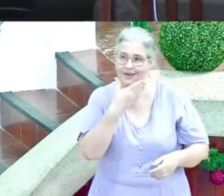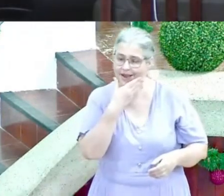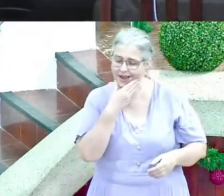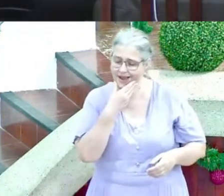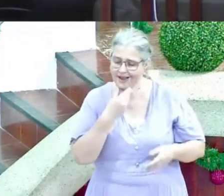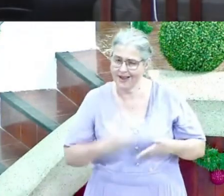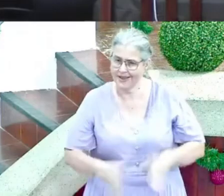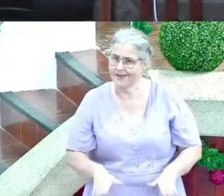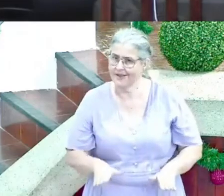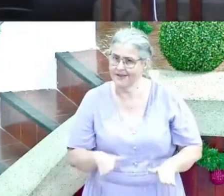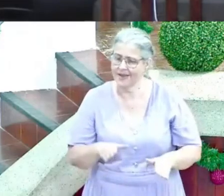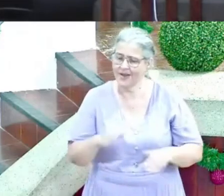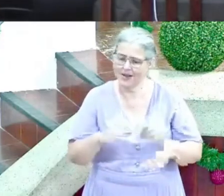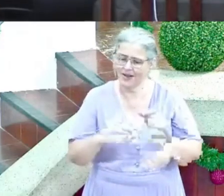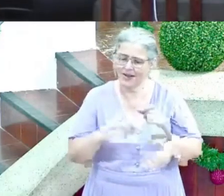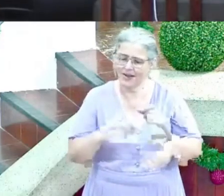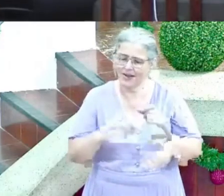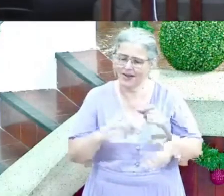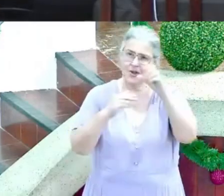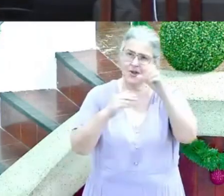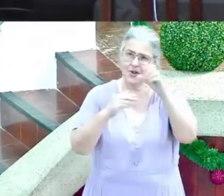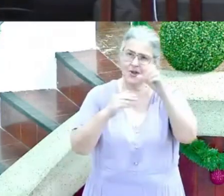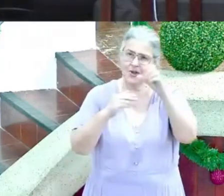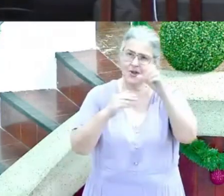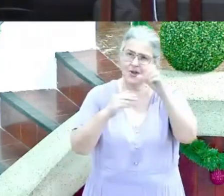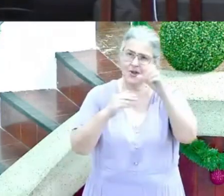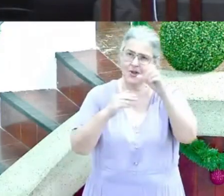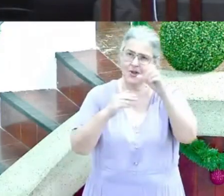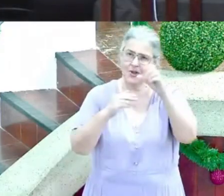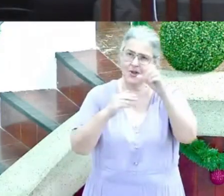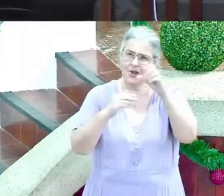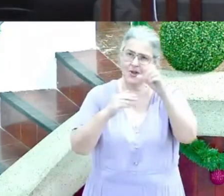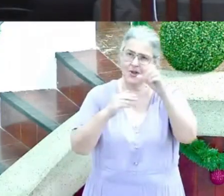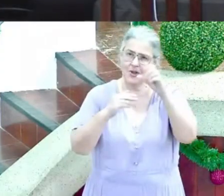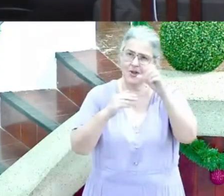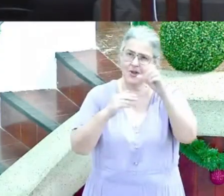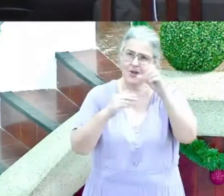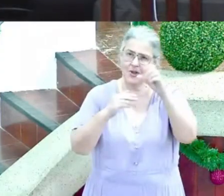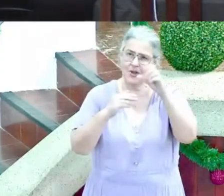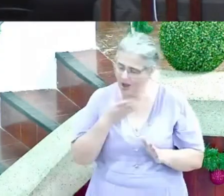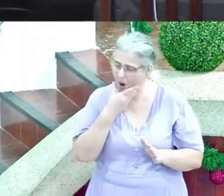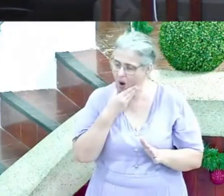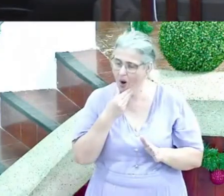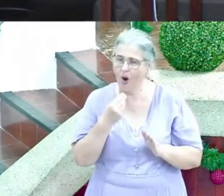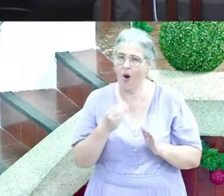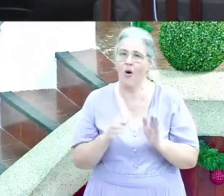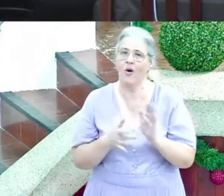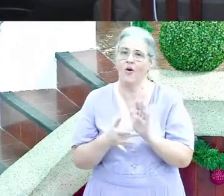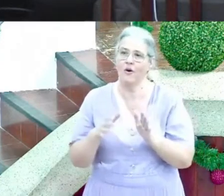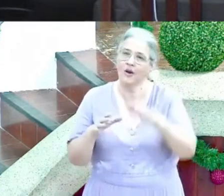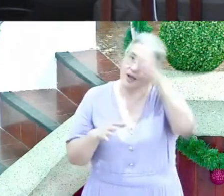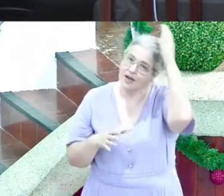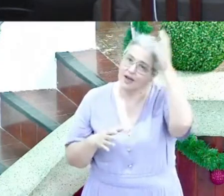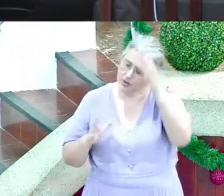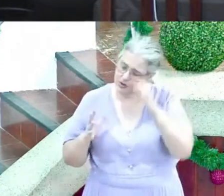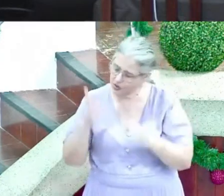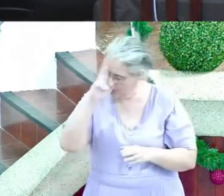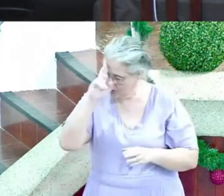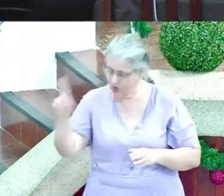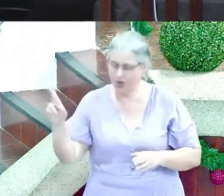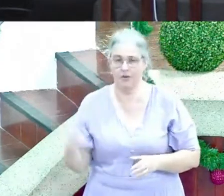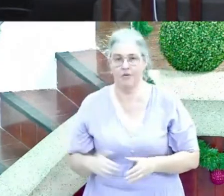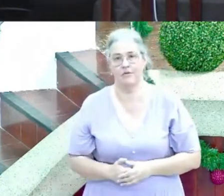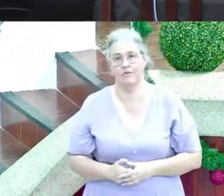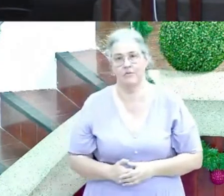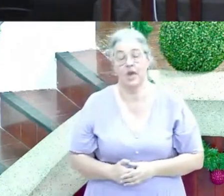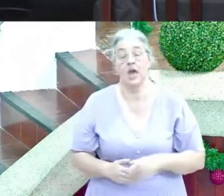O Salvador, Cristo, o Senhor. O Natal tem a